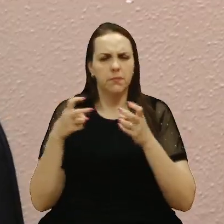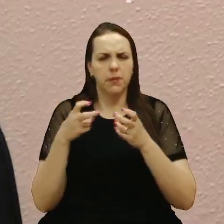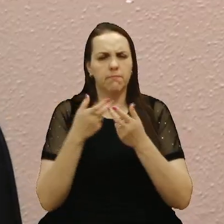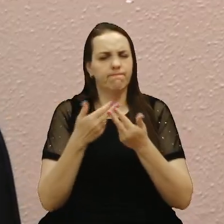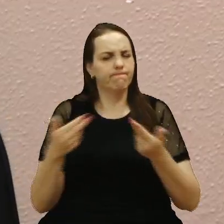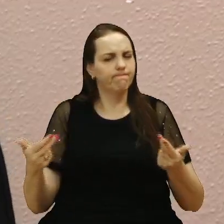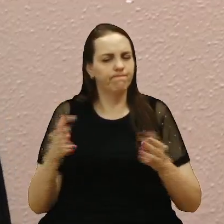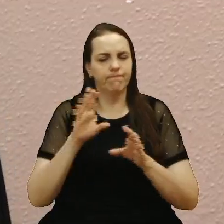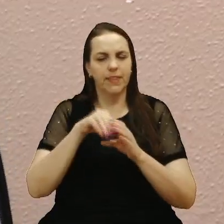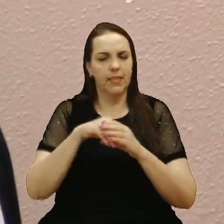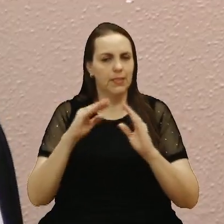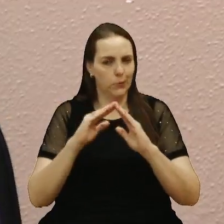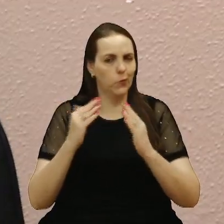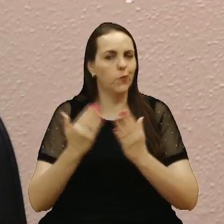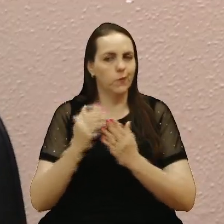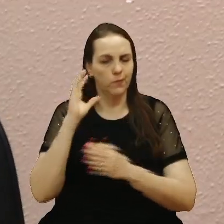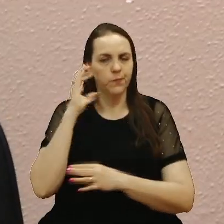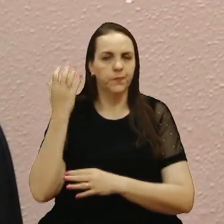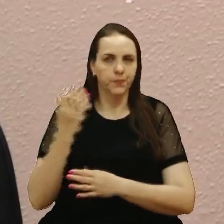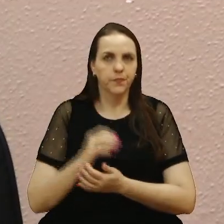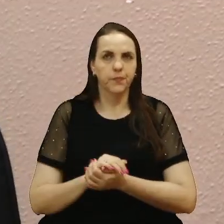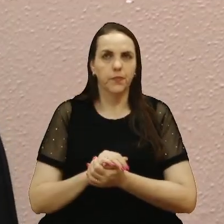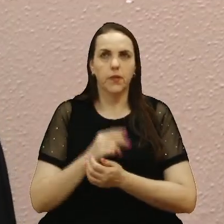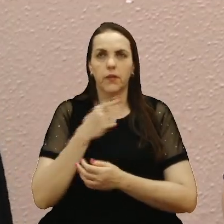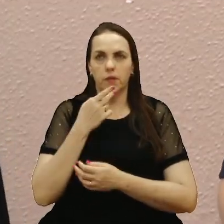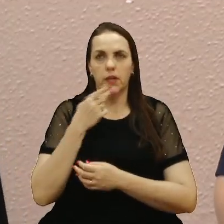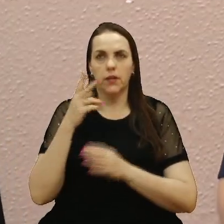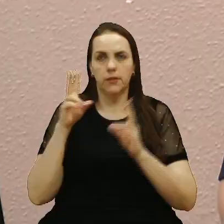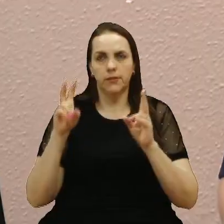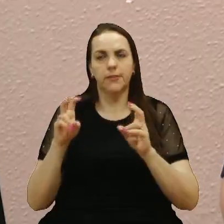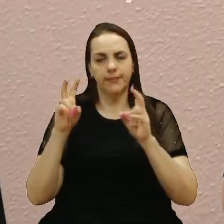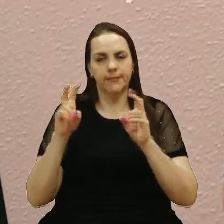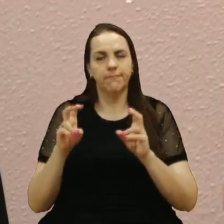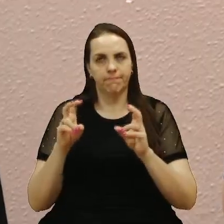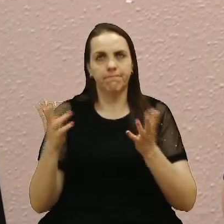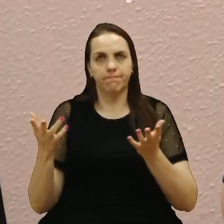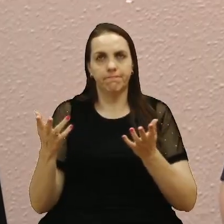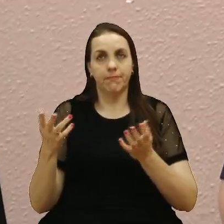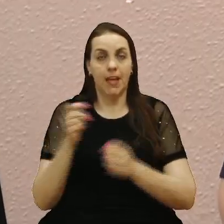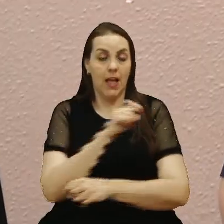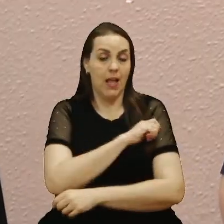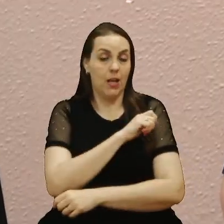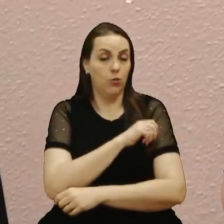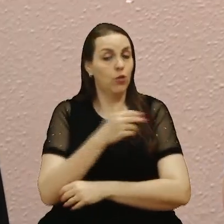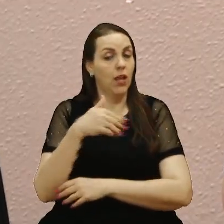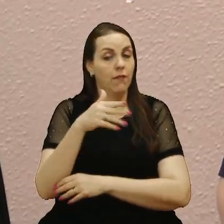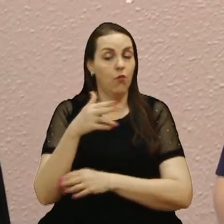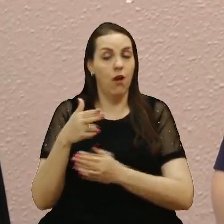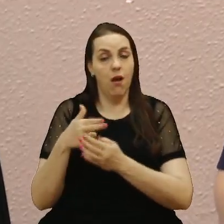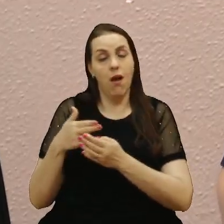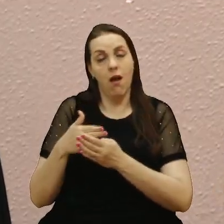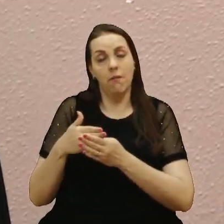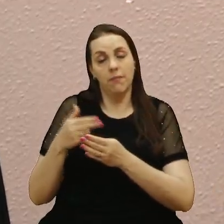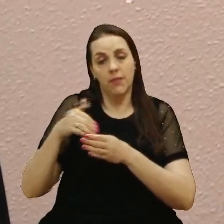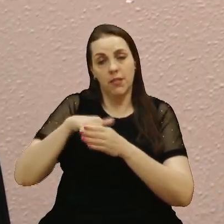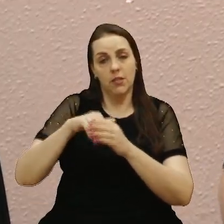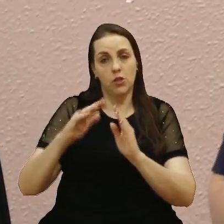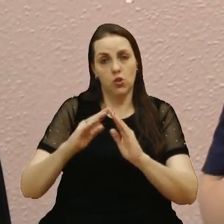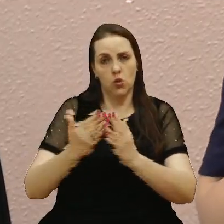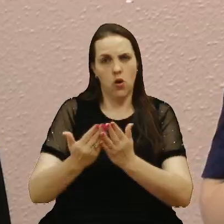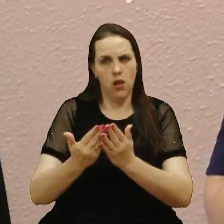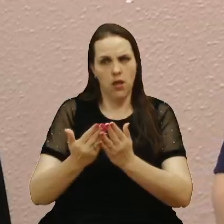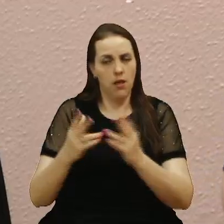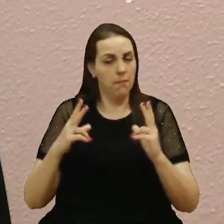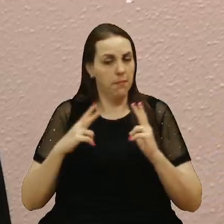escola, esses dias eu comentei sobre uma situação que todo mundo viu, de um estudante que levou uma arma para dentro de uma escola, era privada. Se fosse